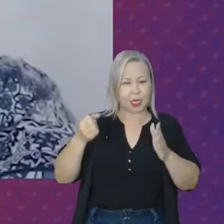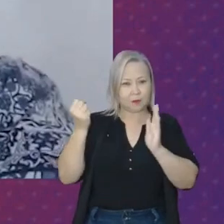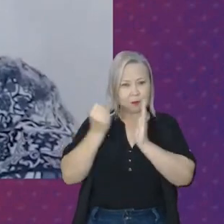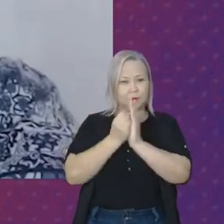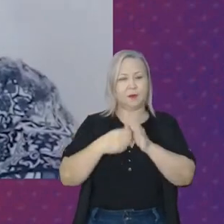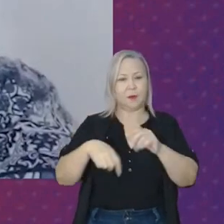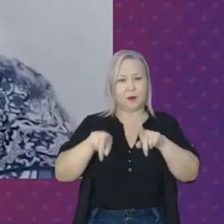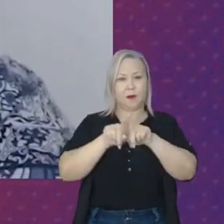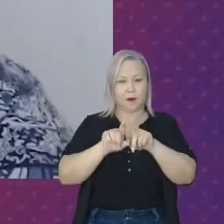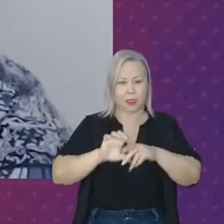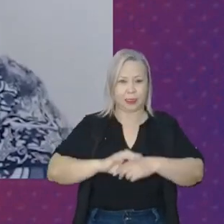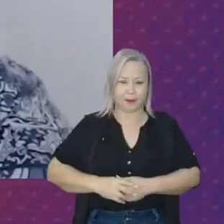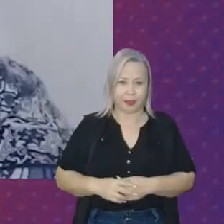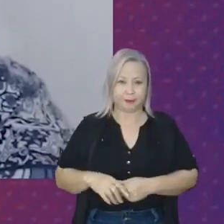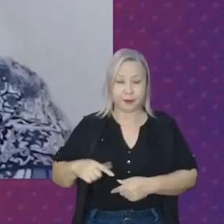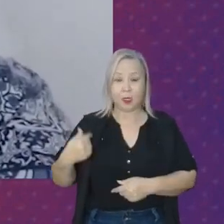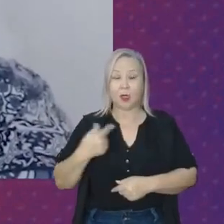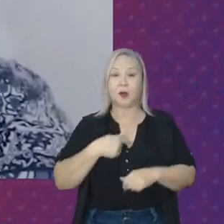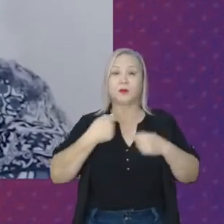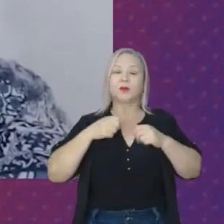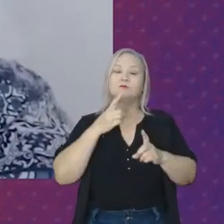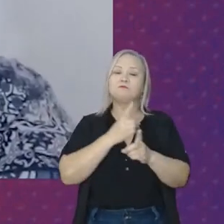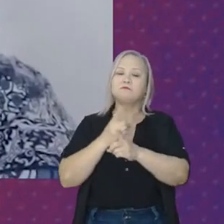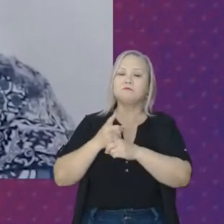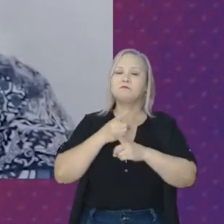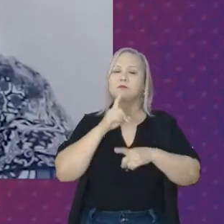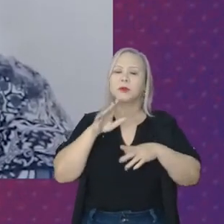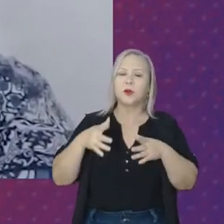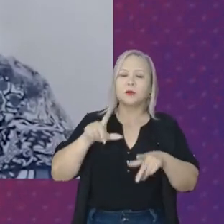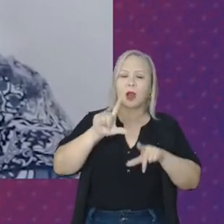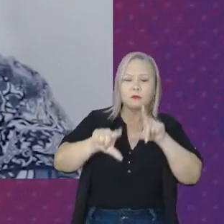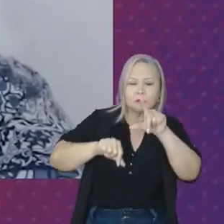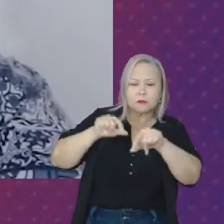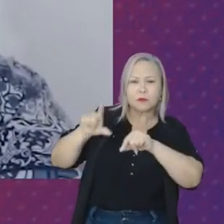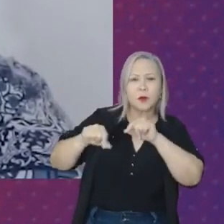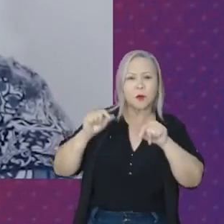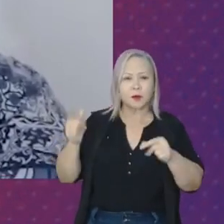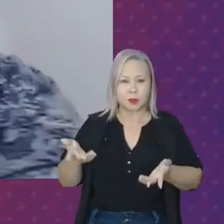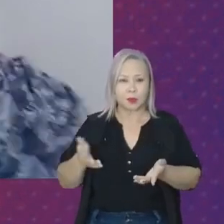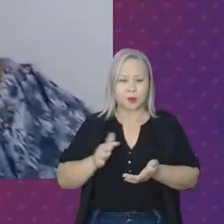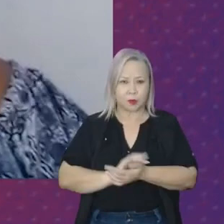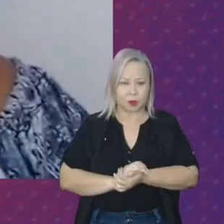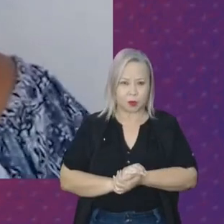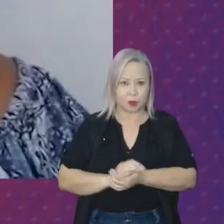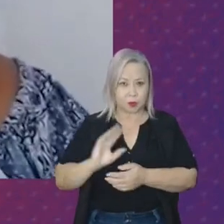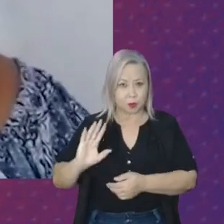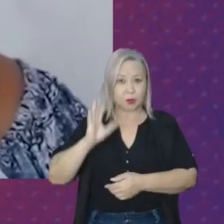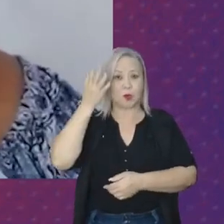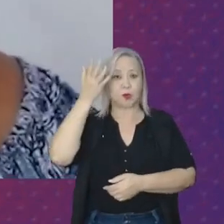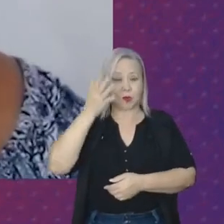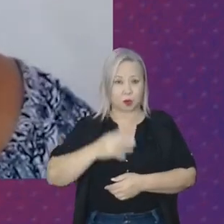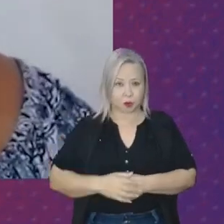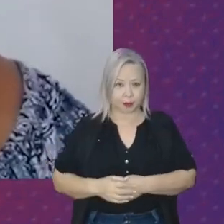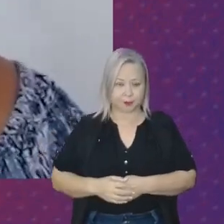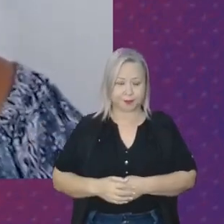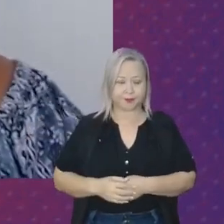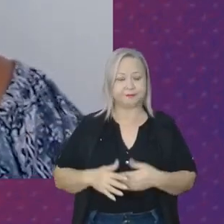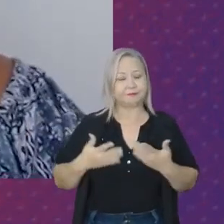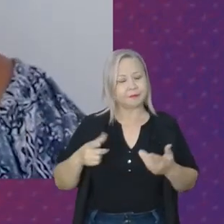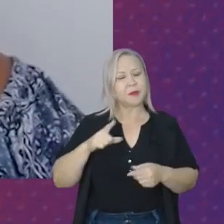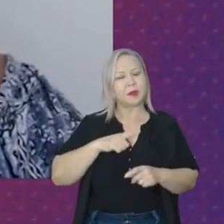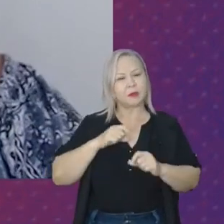simbólica, a gente precisa encontrar caminhos, né? E eu acho que tem algumas linhas que a gente pode